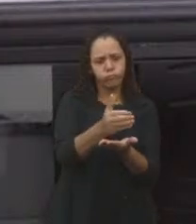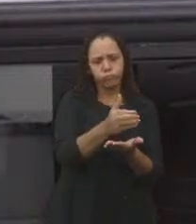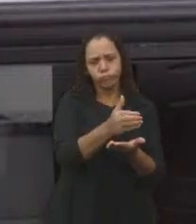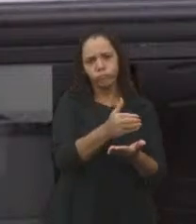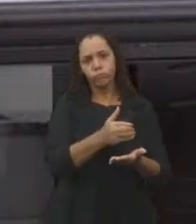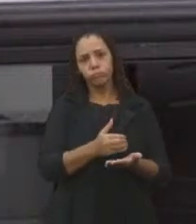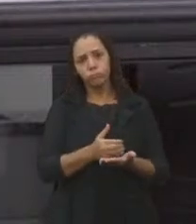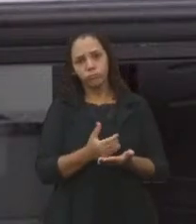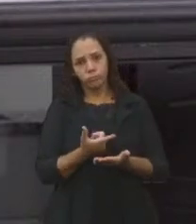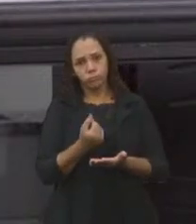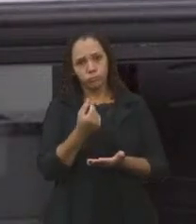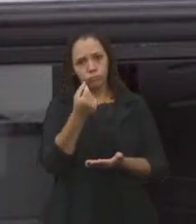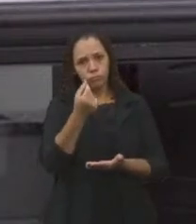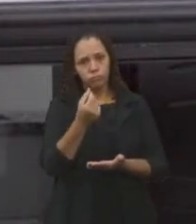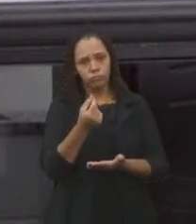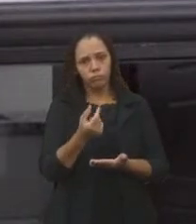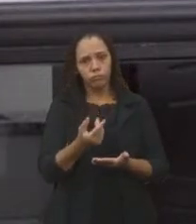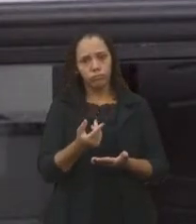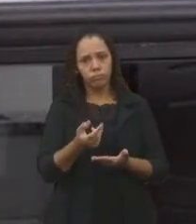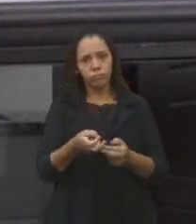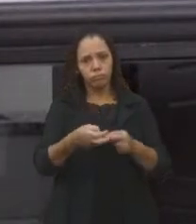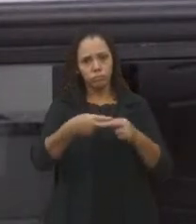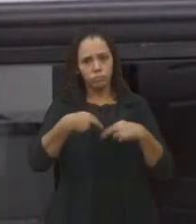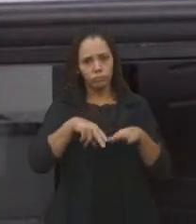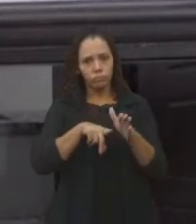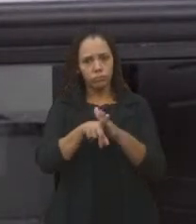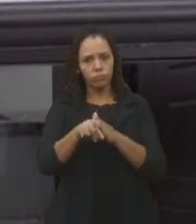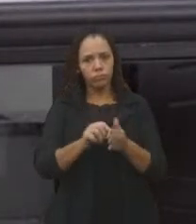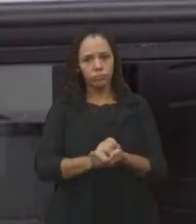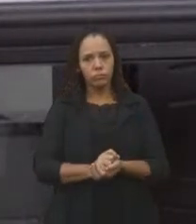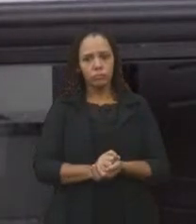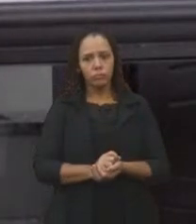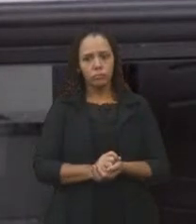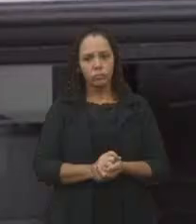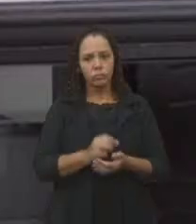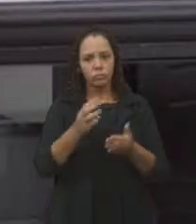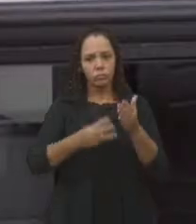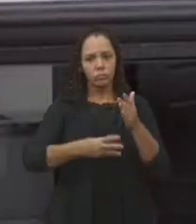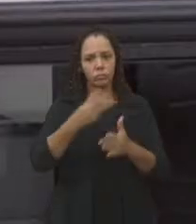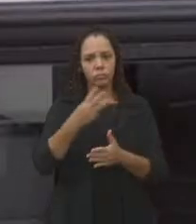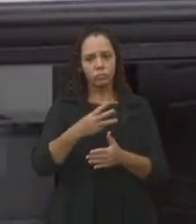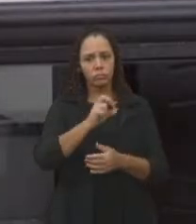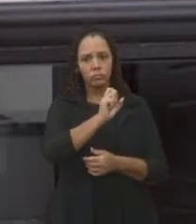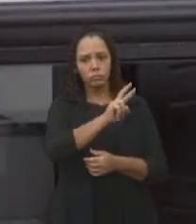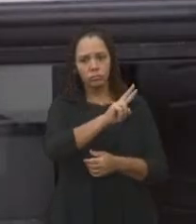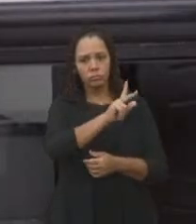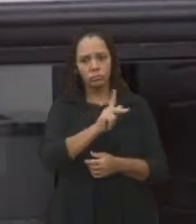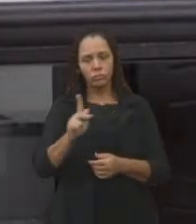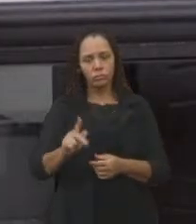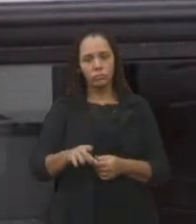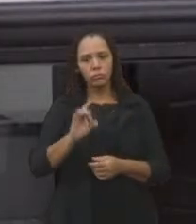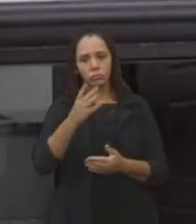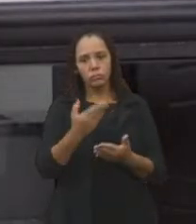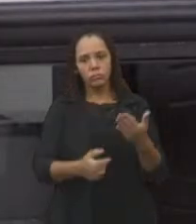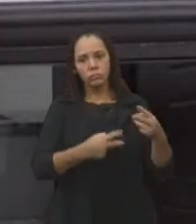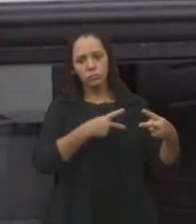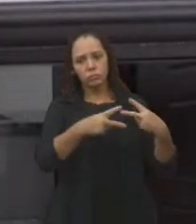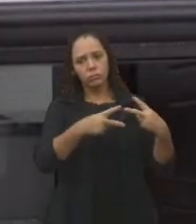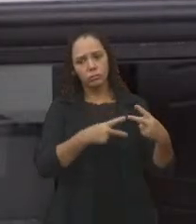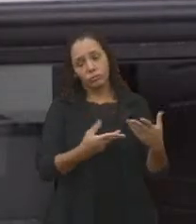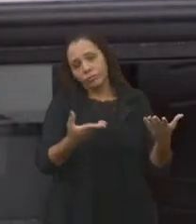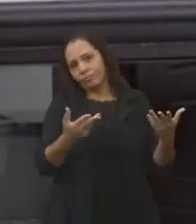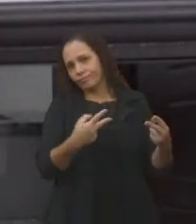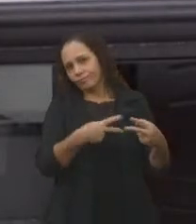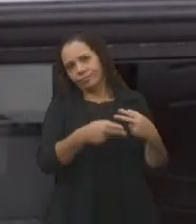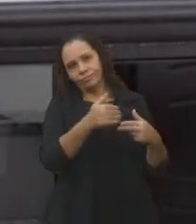tributos. Seria essa a minha pergunta. Do Vale, exatamente, a terceira do Vale. Terceira maior do Só Vale. vai perder para São José e lá tem que perder mesmo, né? São José é